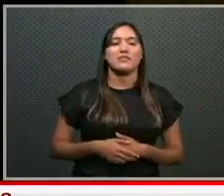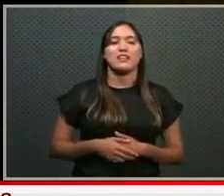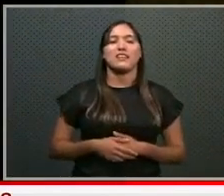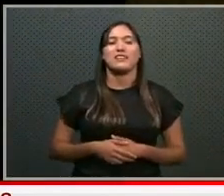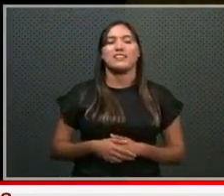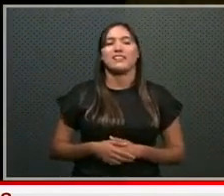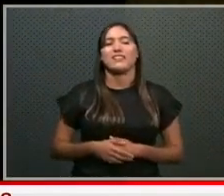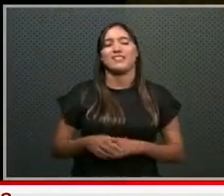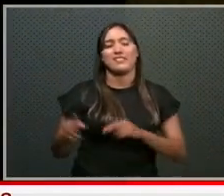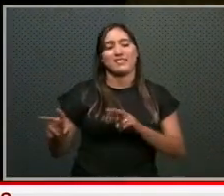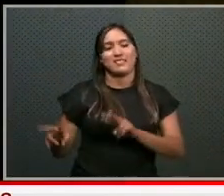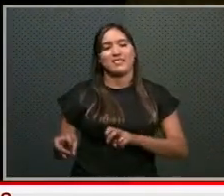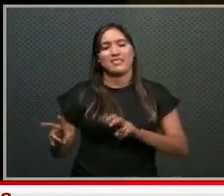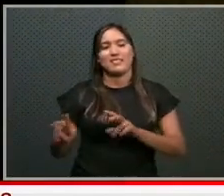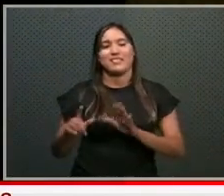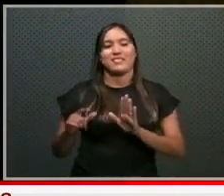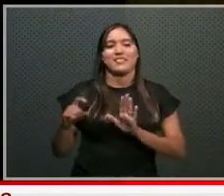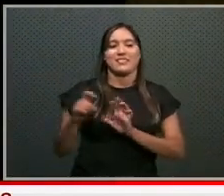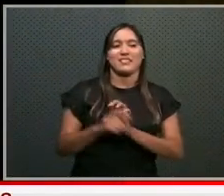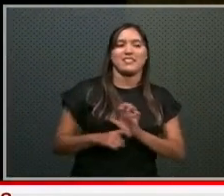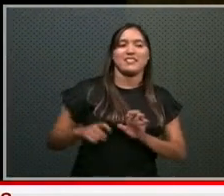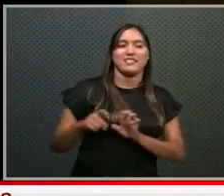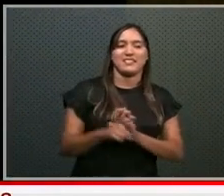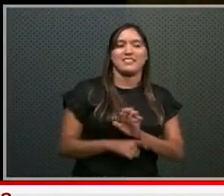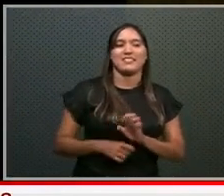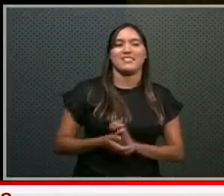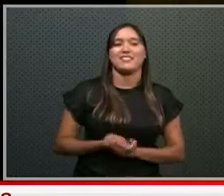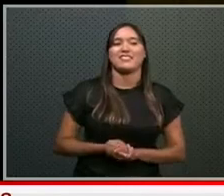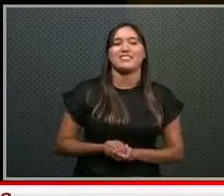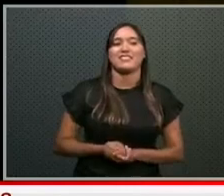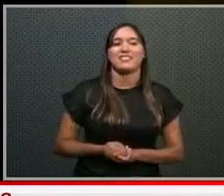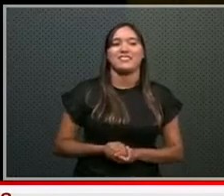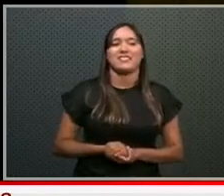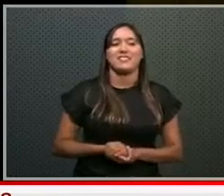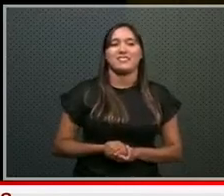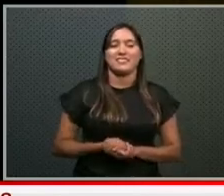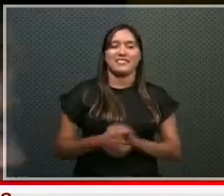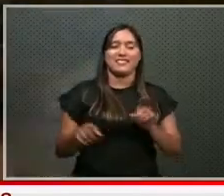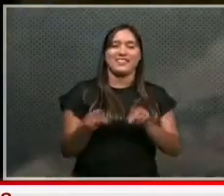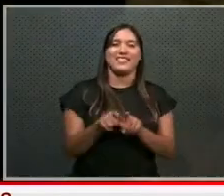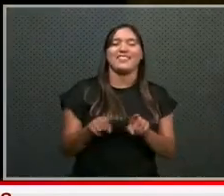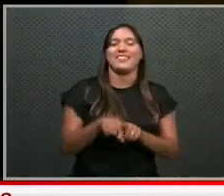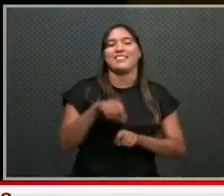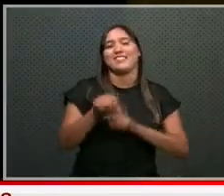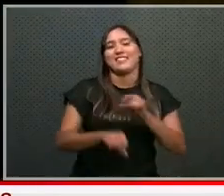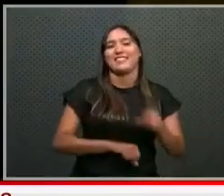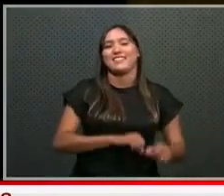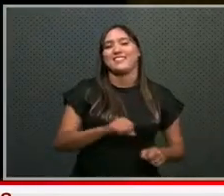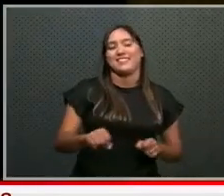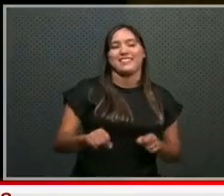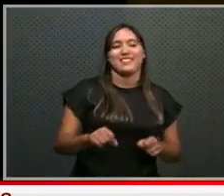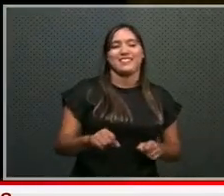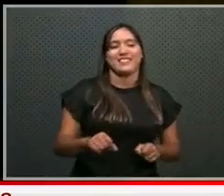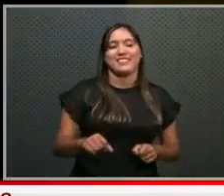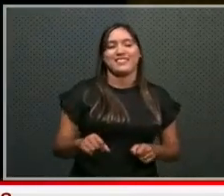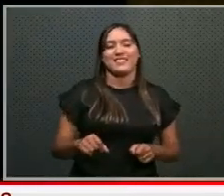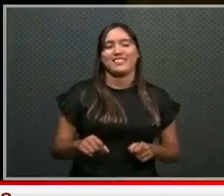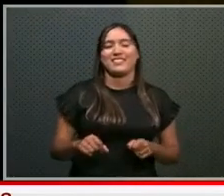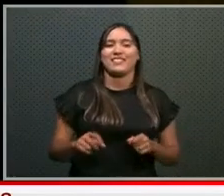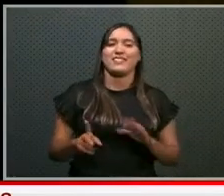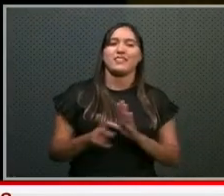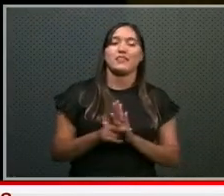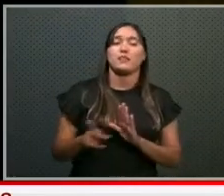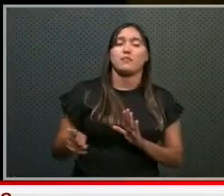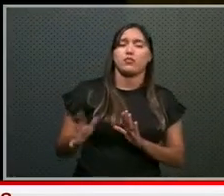destacar Deputado bordá-lo Presidente Carlos Xavier o nosso estado é um estado muito diverso de um estado